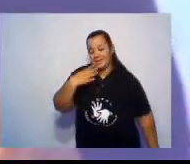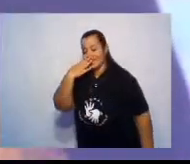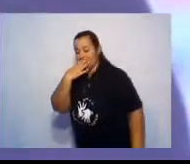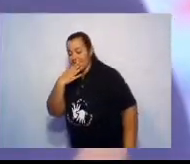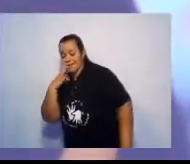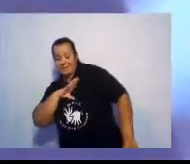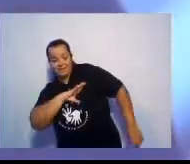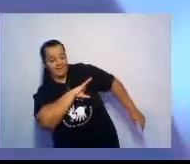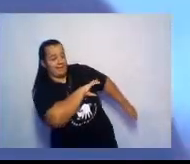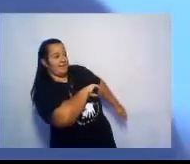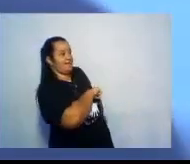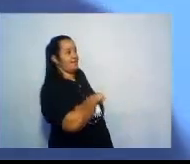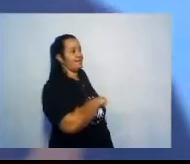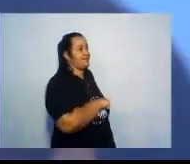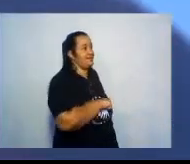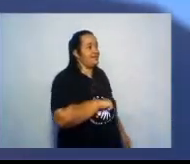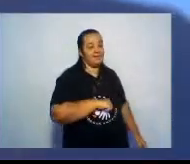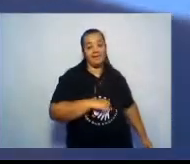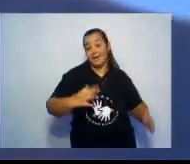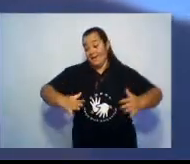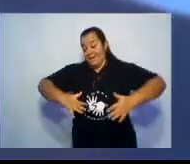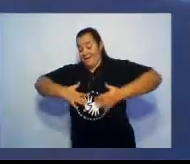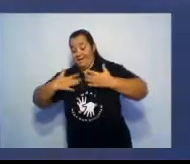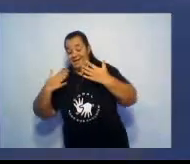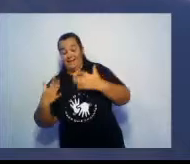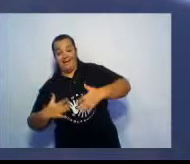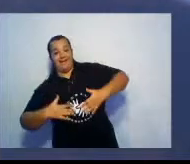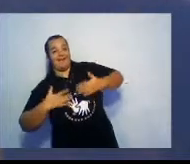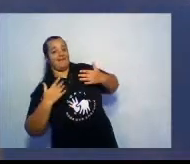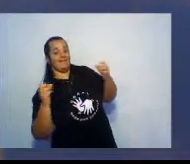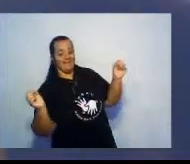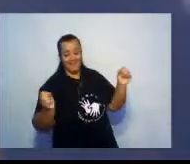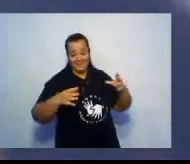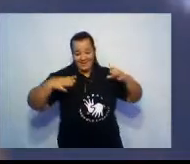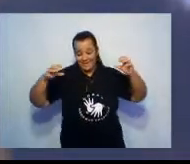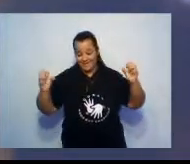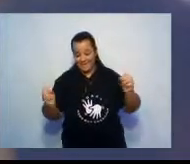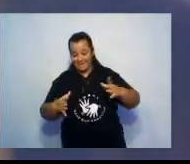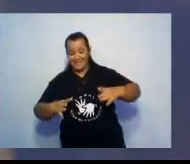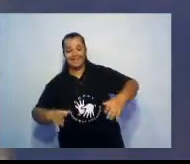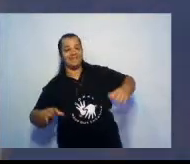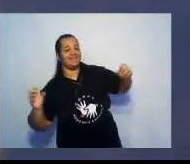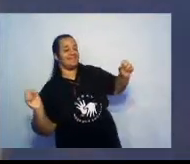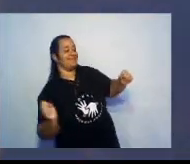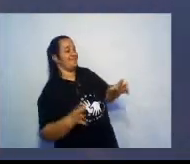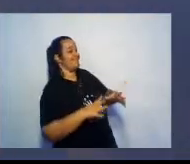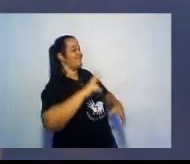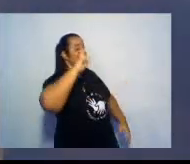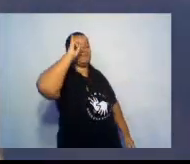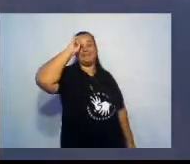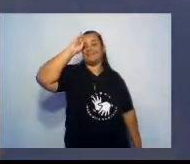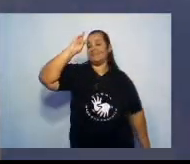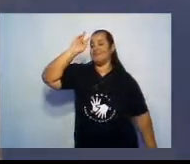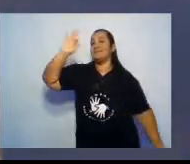negar, você é minha doce amada, é minha alegria, meu conto de fadas, minha fantasia, a paz